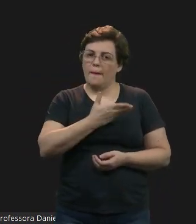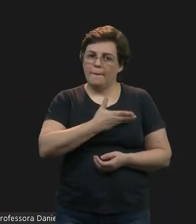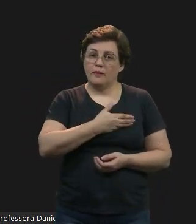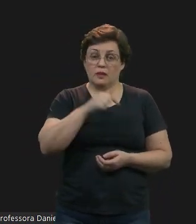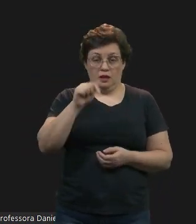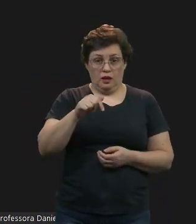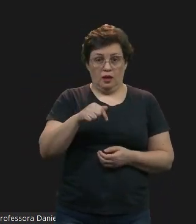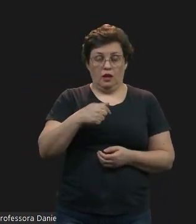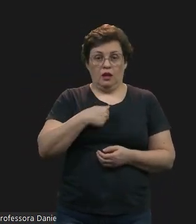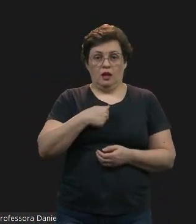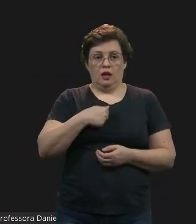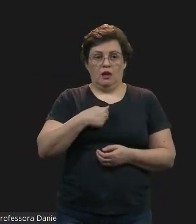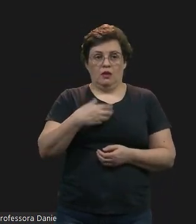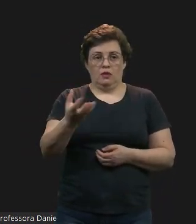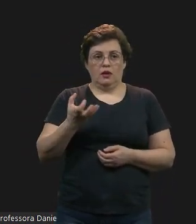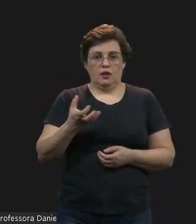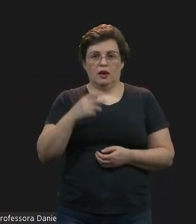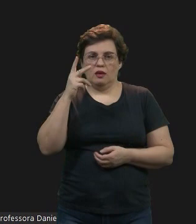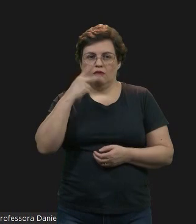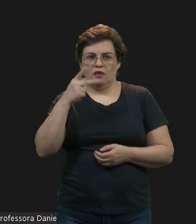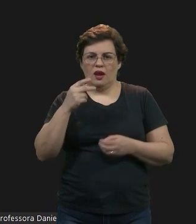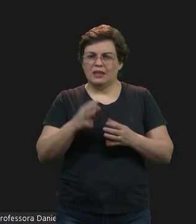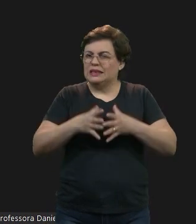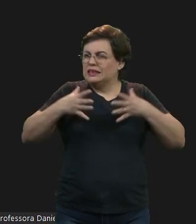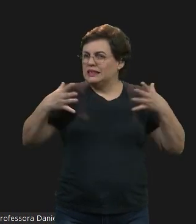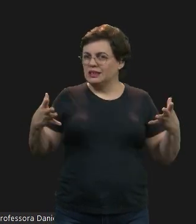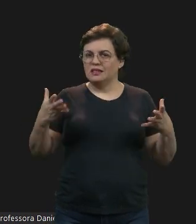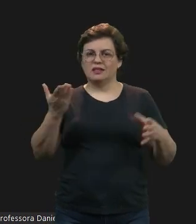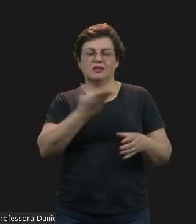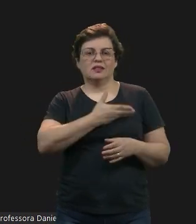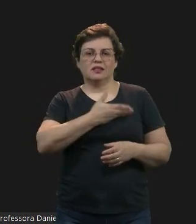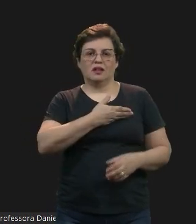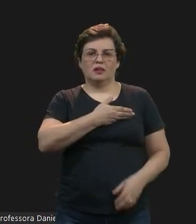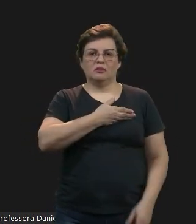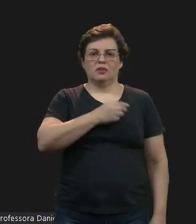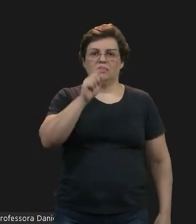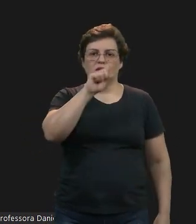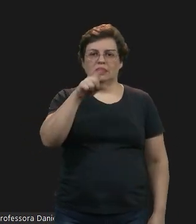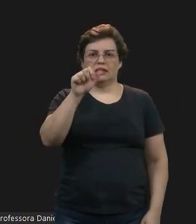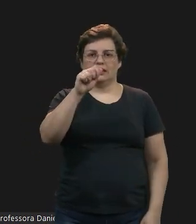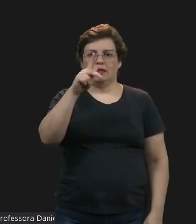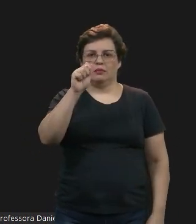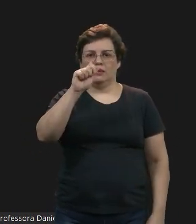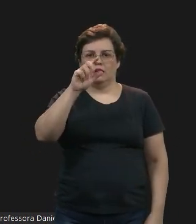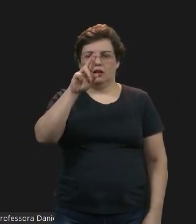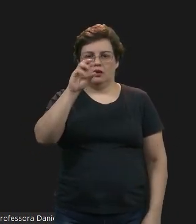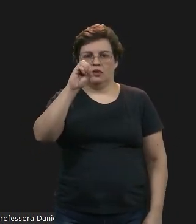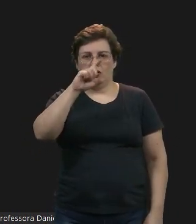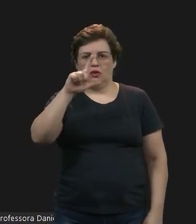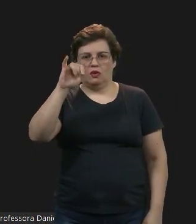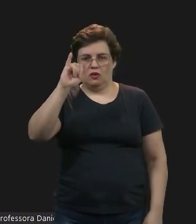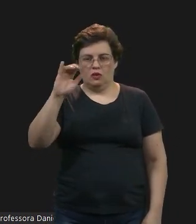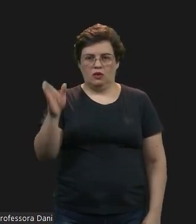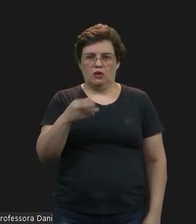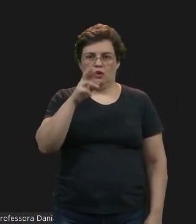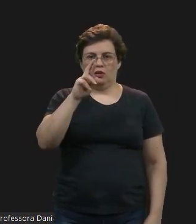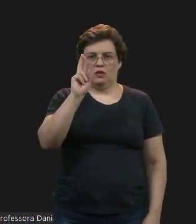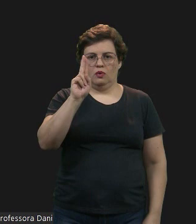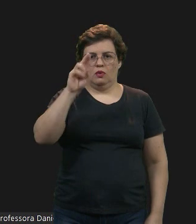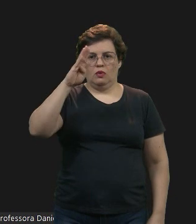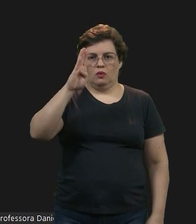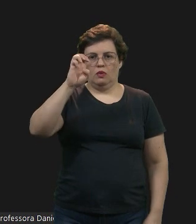ressaltar grandes amigos, Marcos Aparoli, Adilson De Luca, nosso Luquinha, Rubens Coca